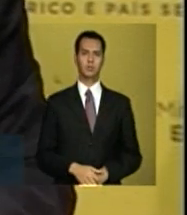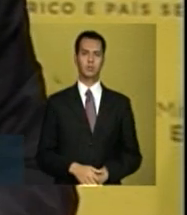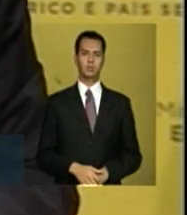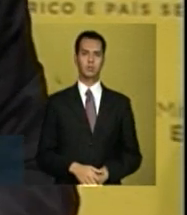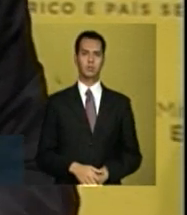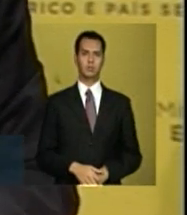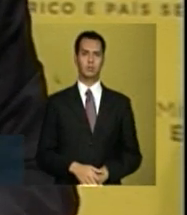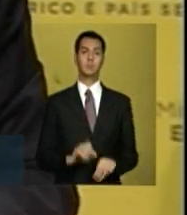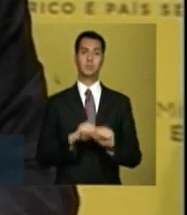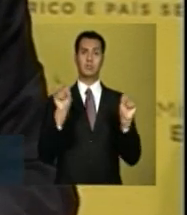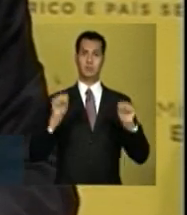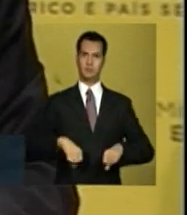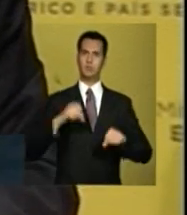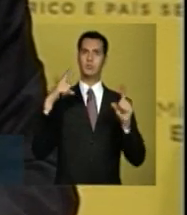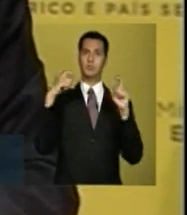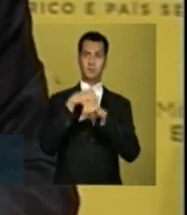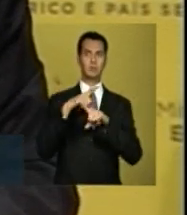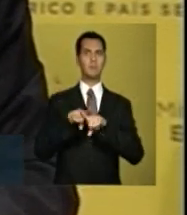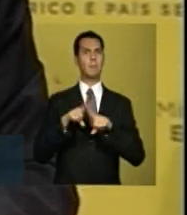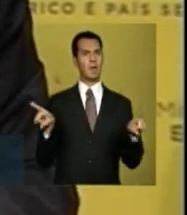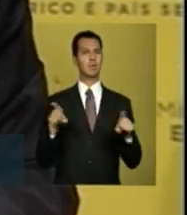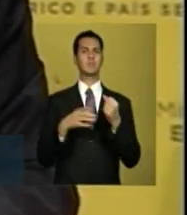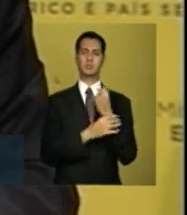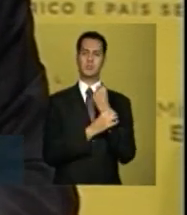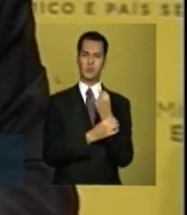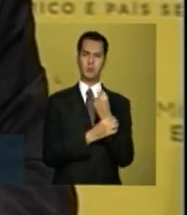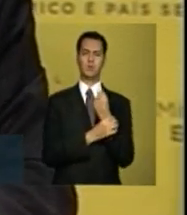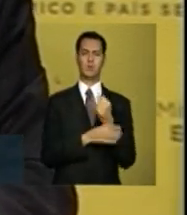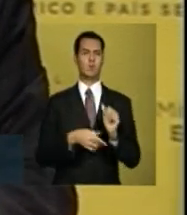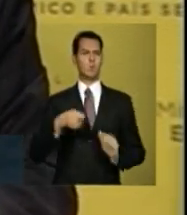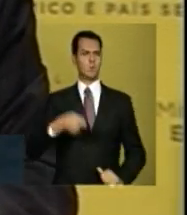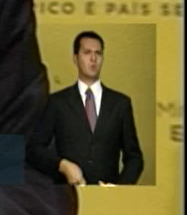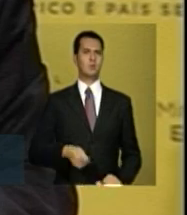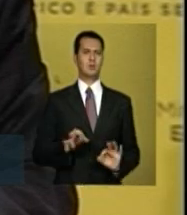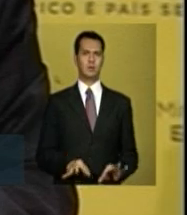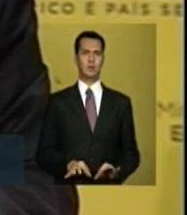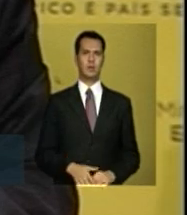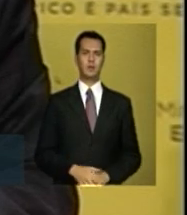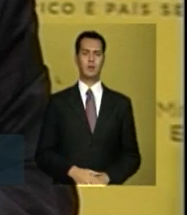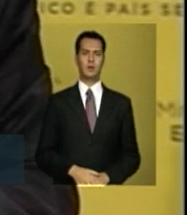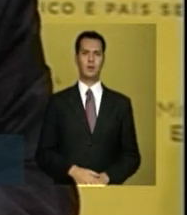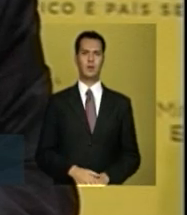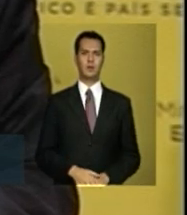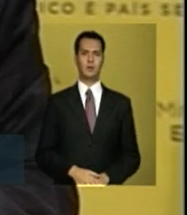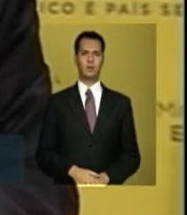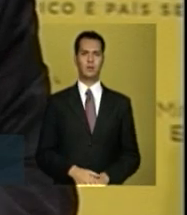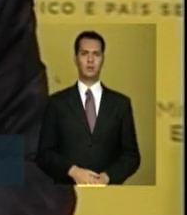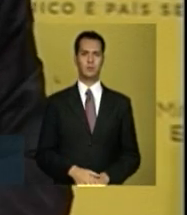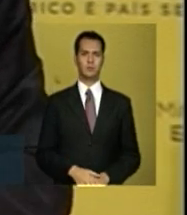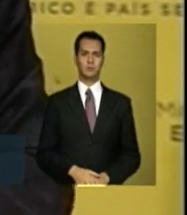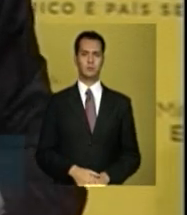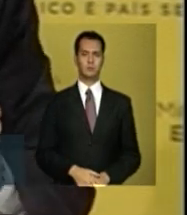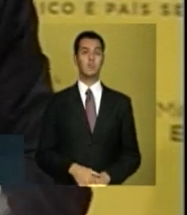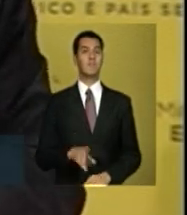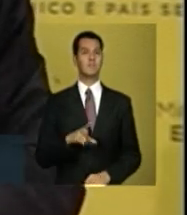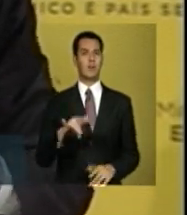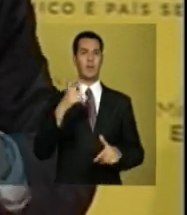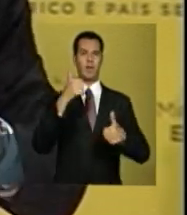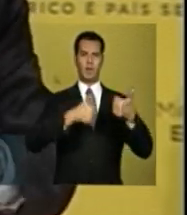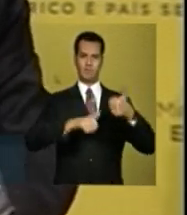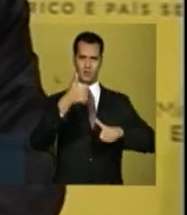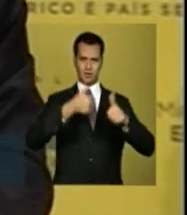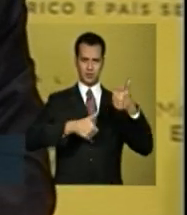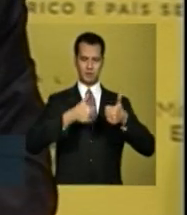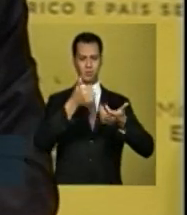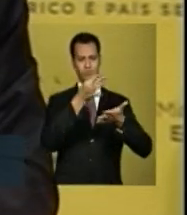então é um sistema mais complexo mas muito mais seguro muito mais rigoroso nós vamos ter filtros mais precisos